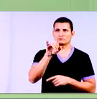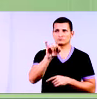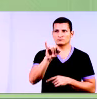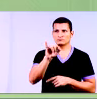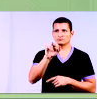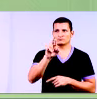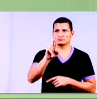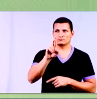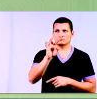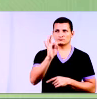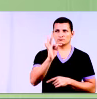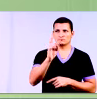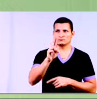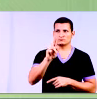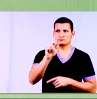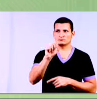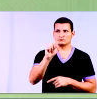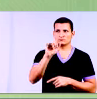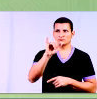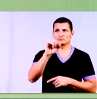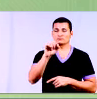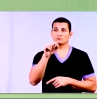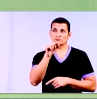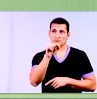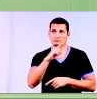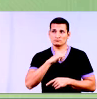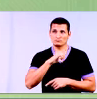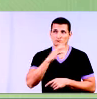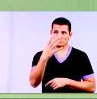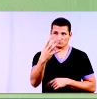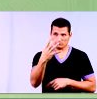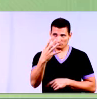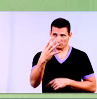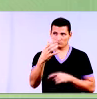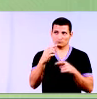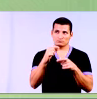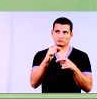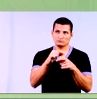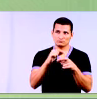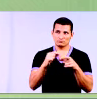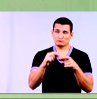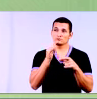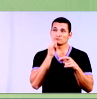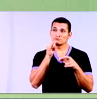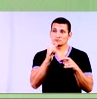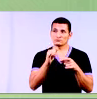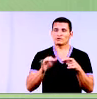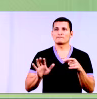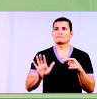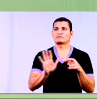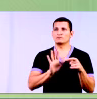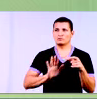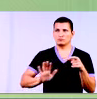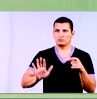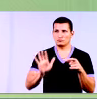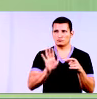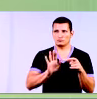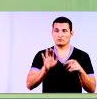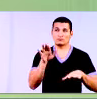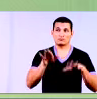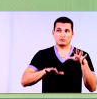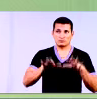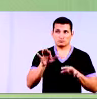Virtuais. Então o processador, nesse caso aqui, ele tem 4 físicos, mas se cada um desse aqui, virtualmente, dependendo da tecnologia,